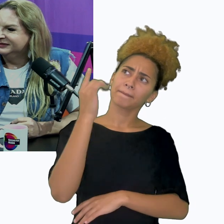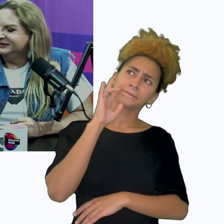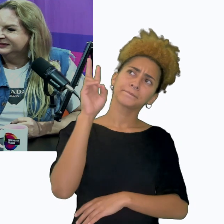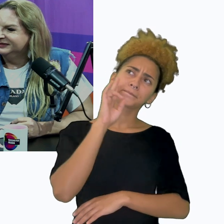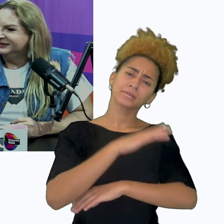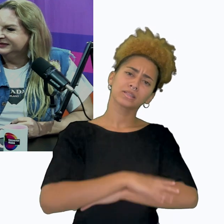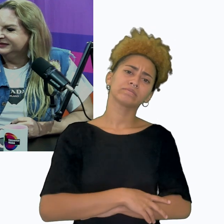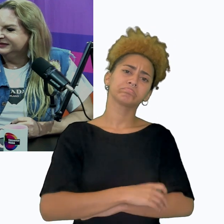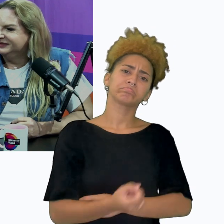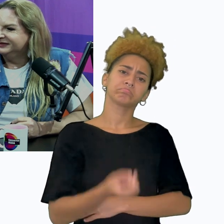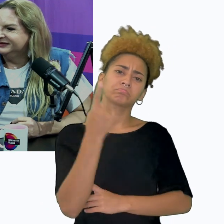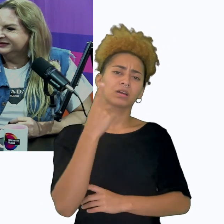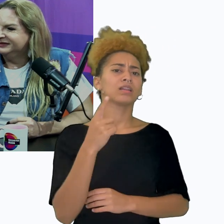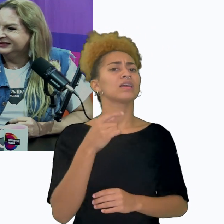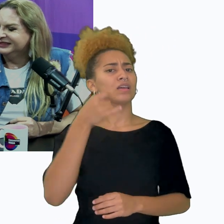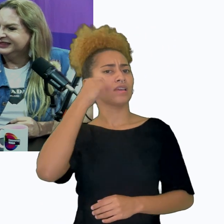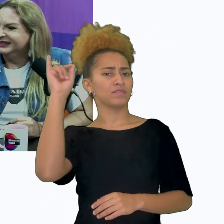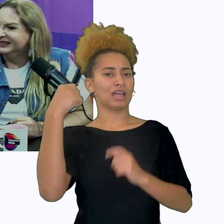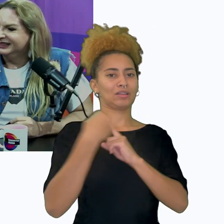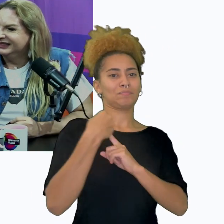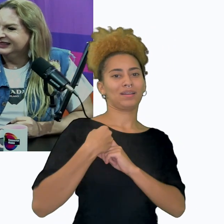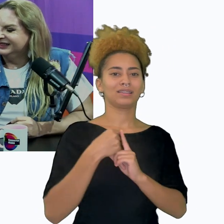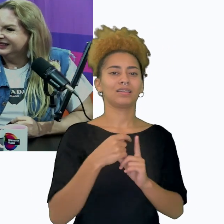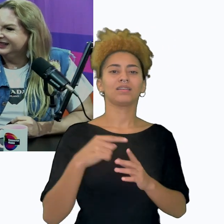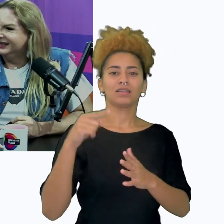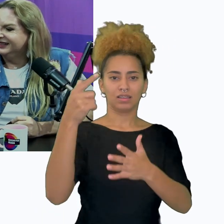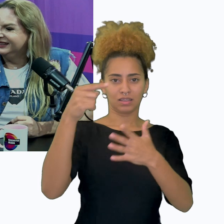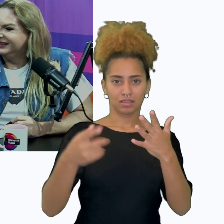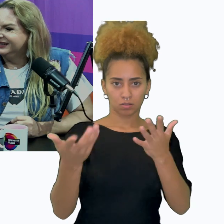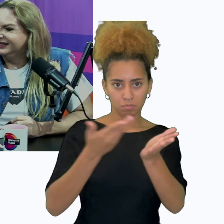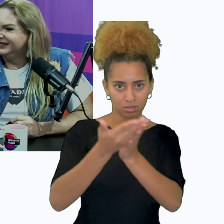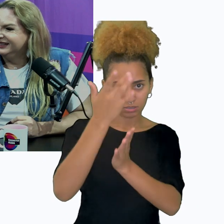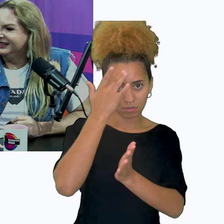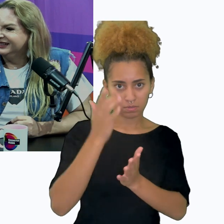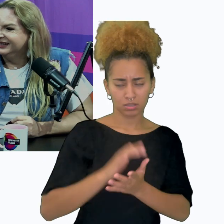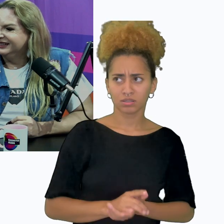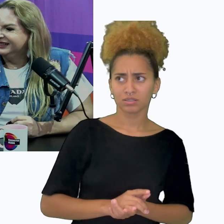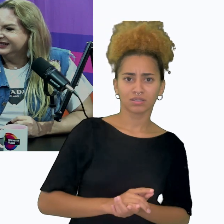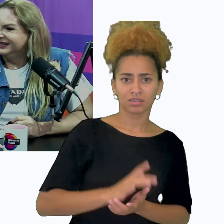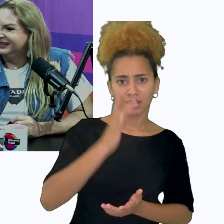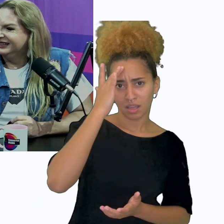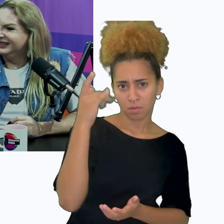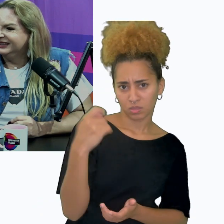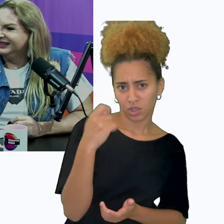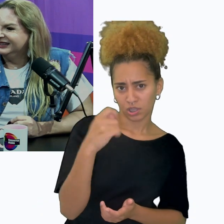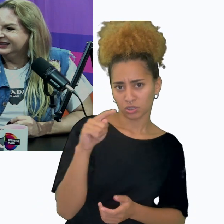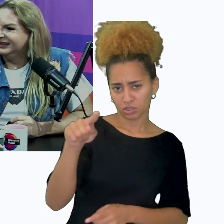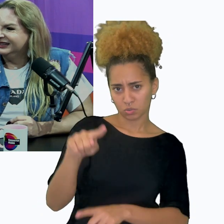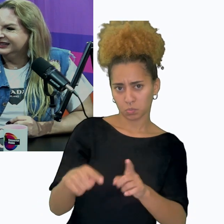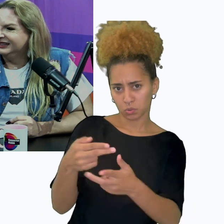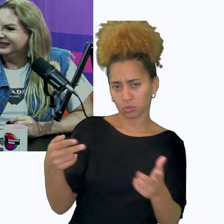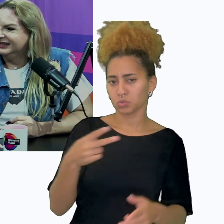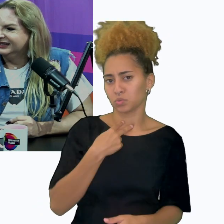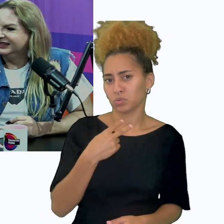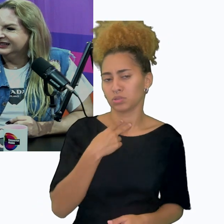de história. eu quase voltei assim para não bater em mim, né? Só tem serviço para isso aqui. Você quer começar amanhã? Eu disse, mas amanhã eu tenho